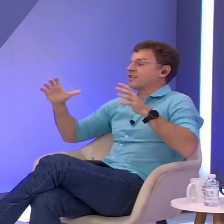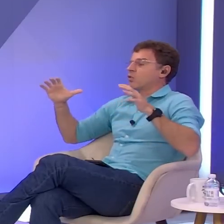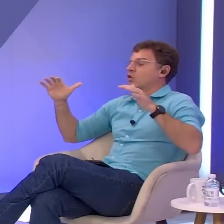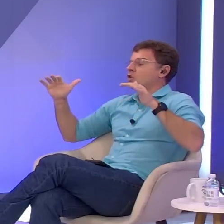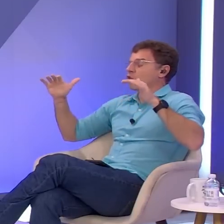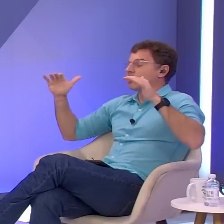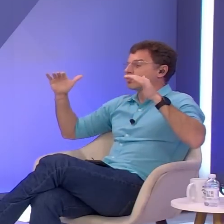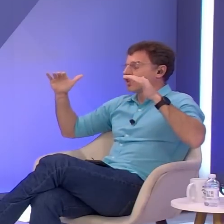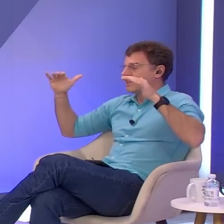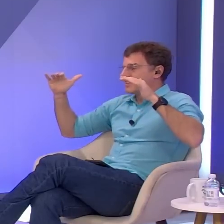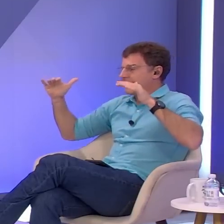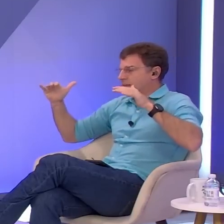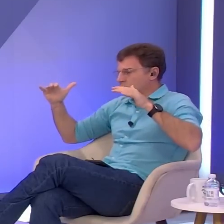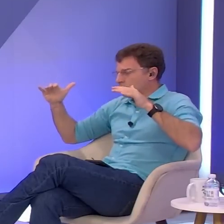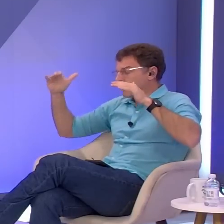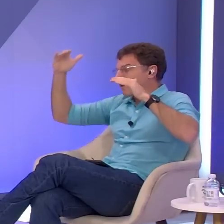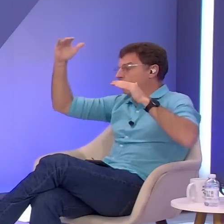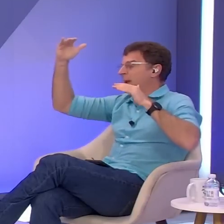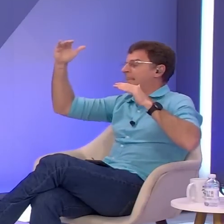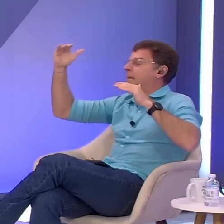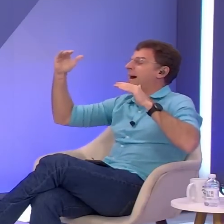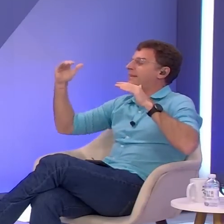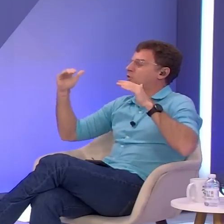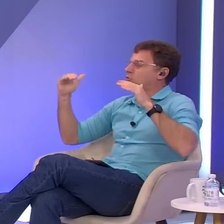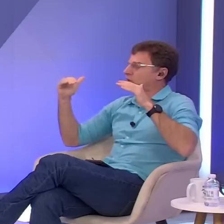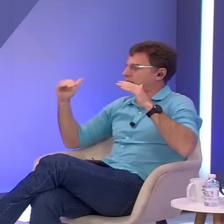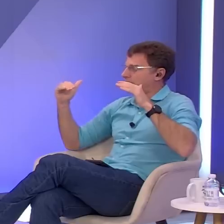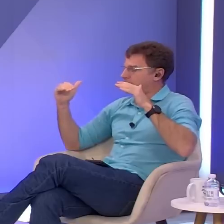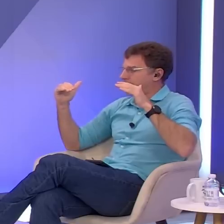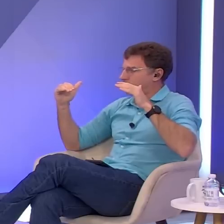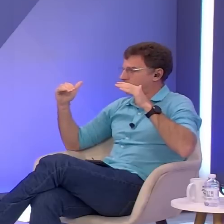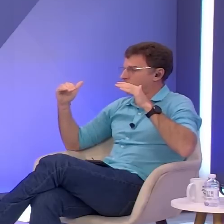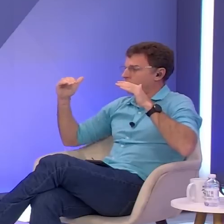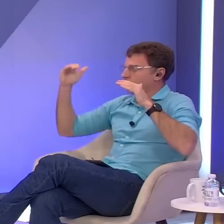caras estão consolidando para não perder mais